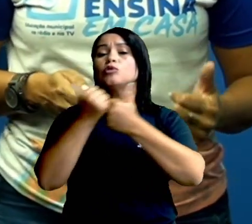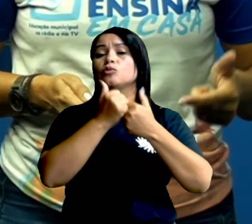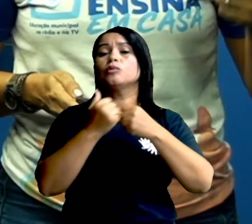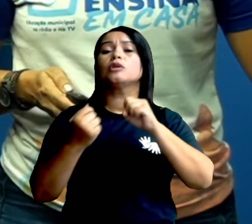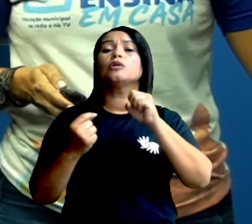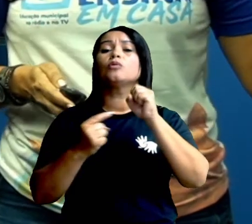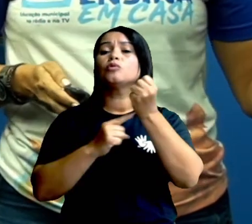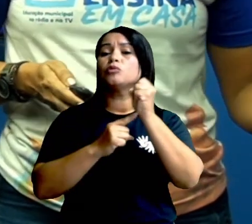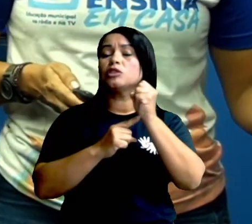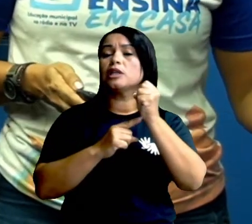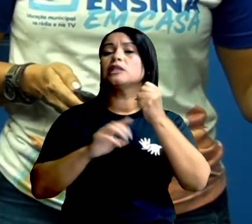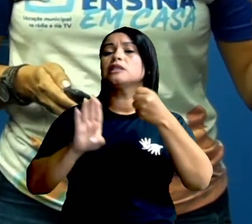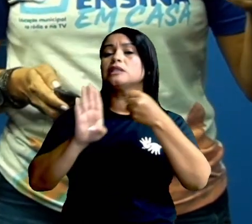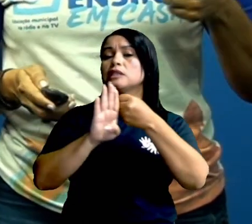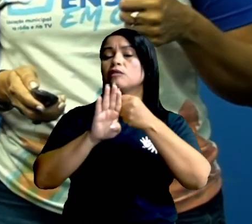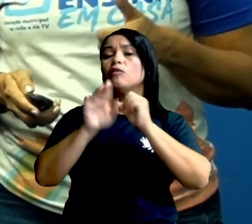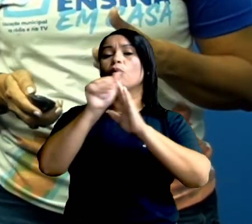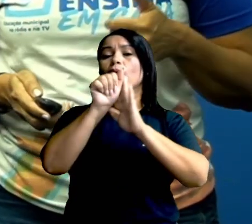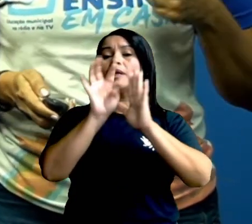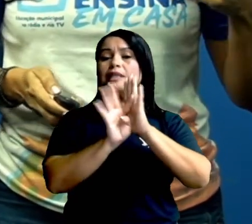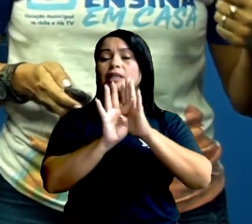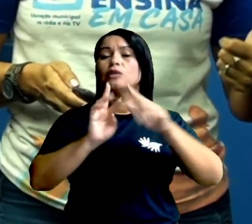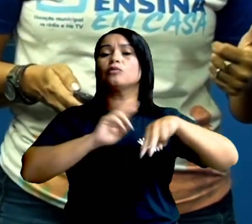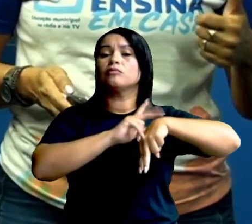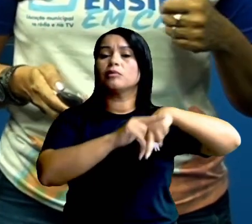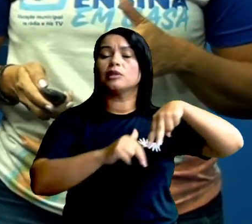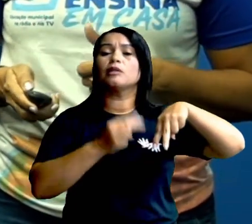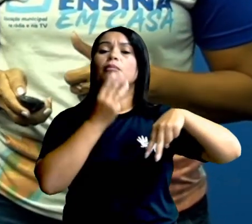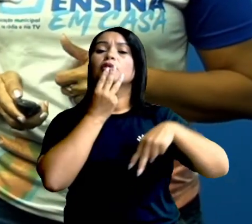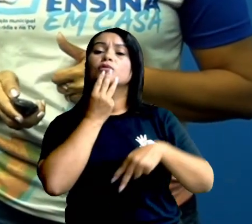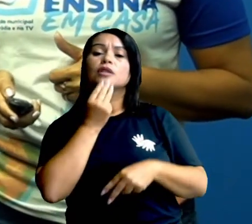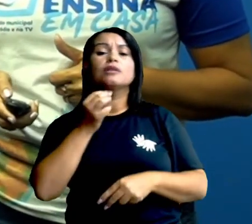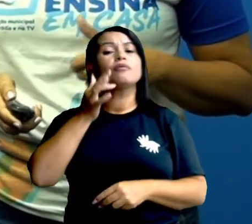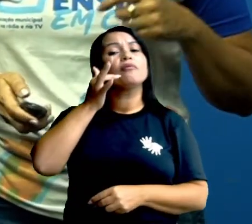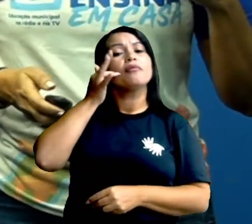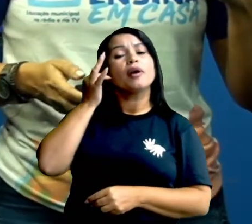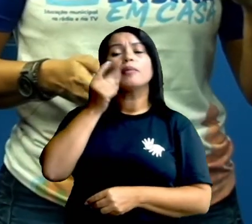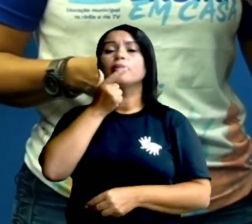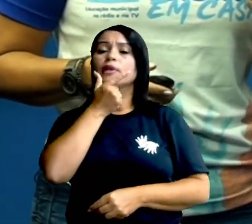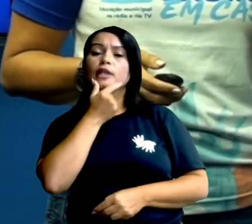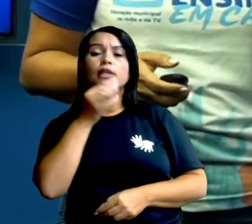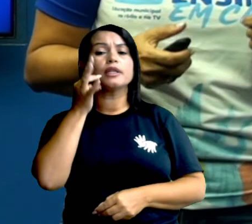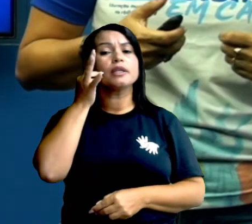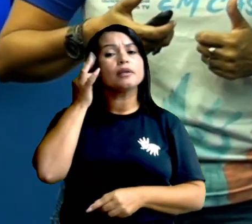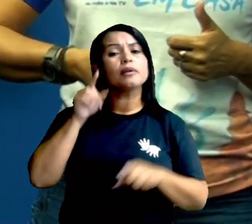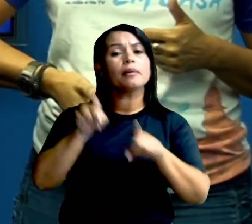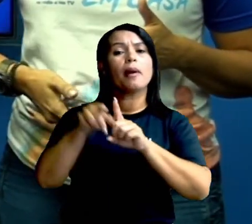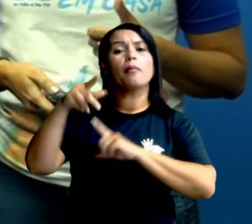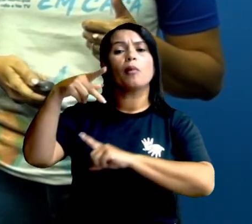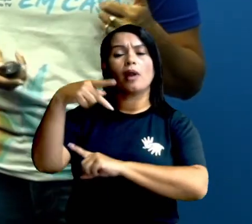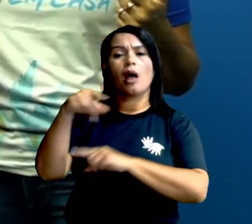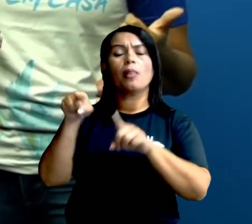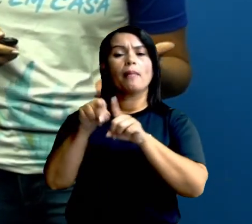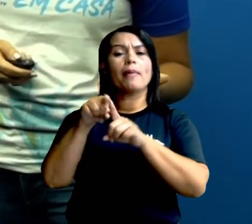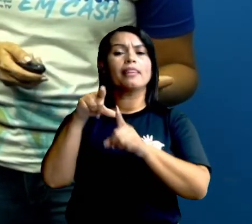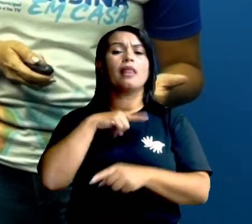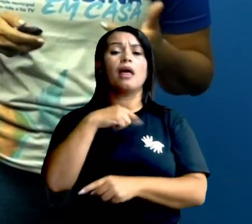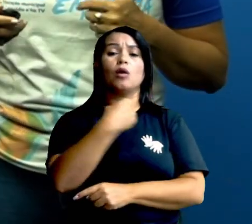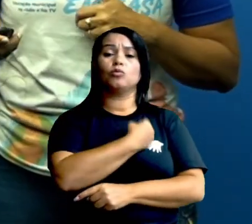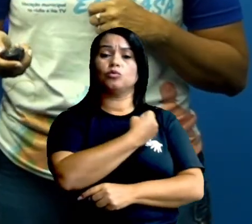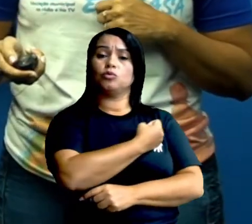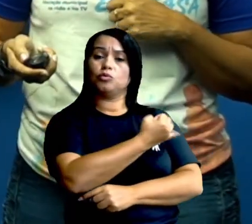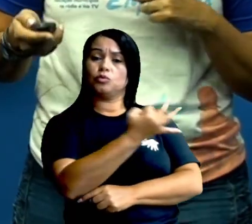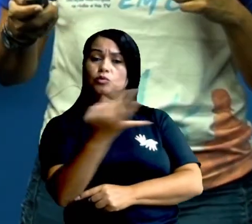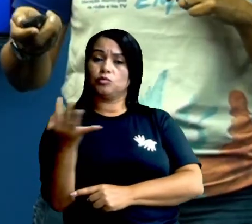artigo, tá? Masculino, feminino, singular e plural. Se dá também em número, que é o